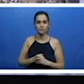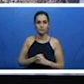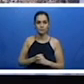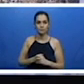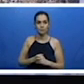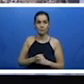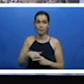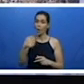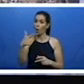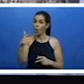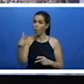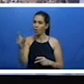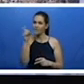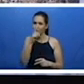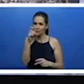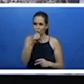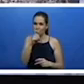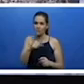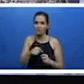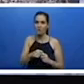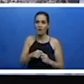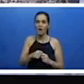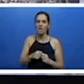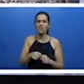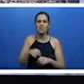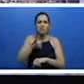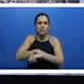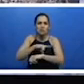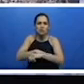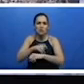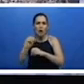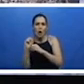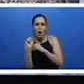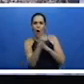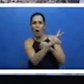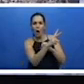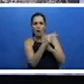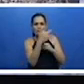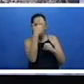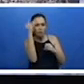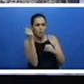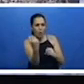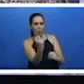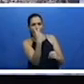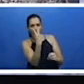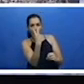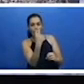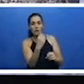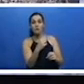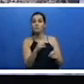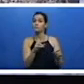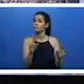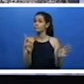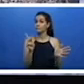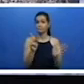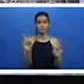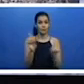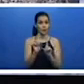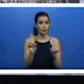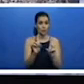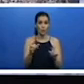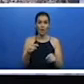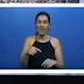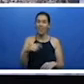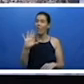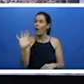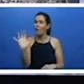Um outro mito é que os sapos lançam urinas nas pessoas, deixando elas cegas. Isso nunca acontece. Primeiramente,